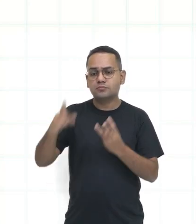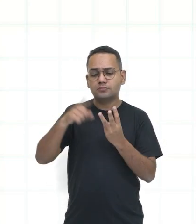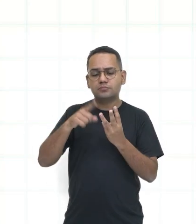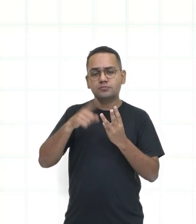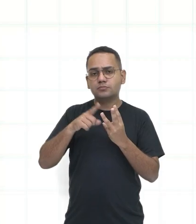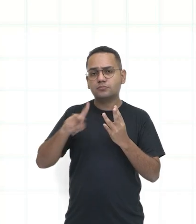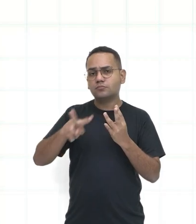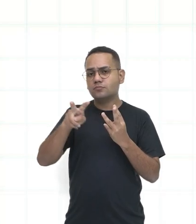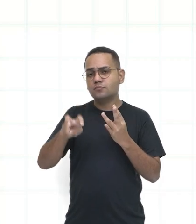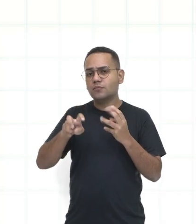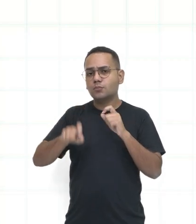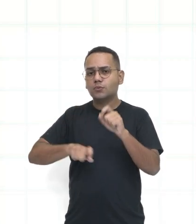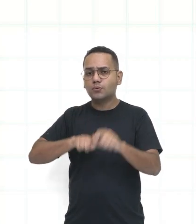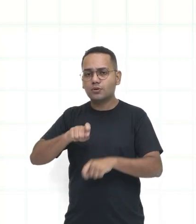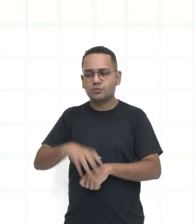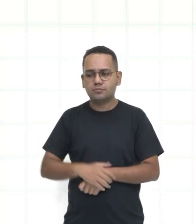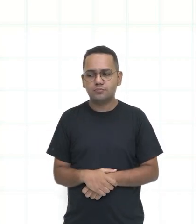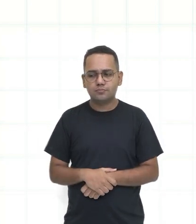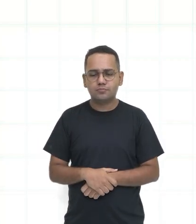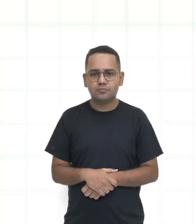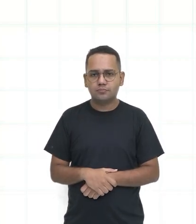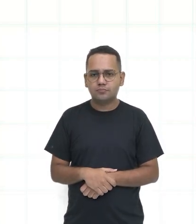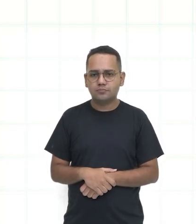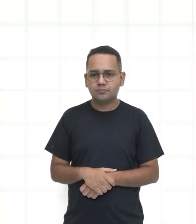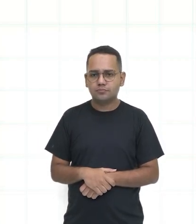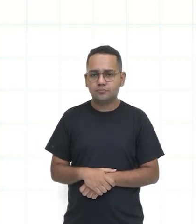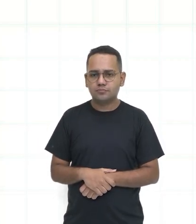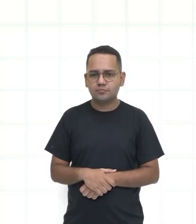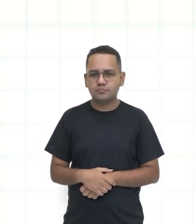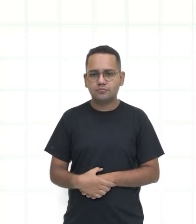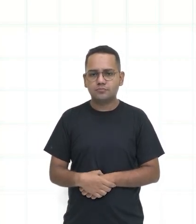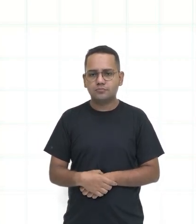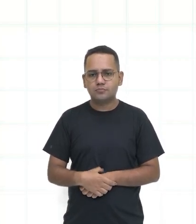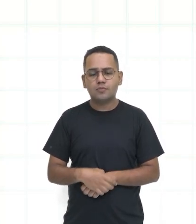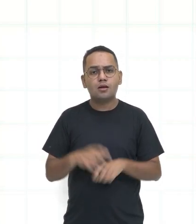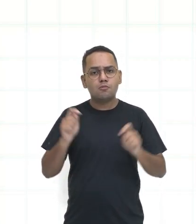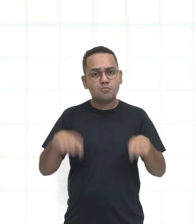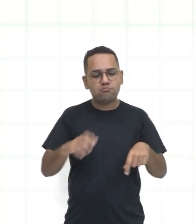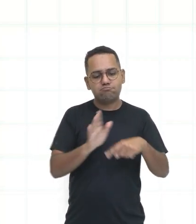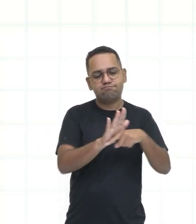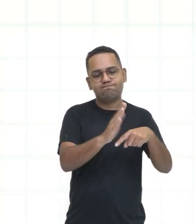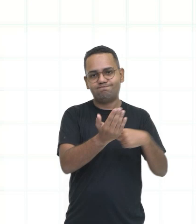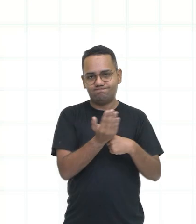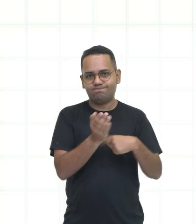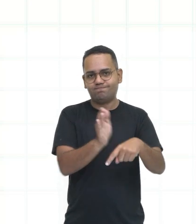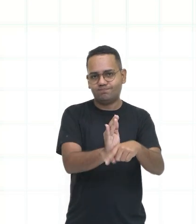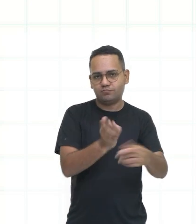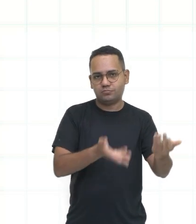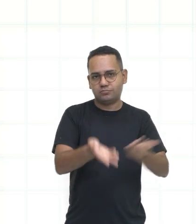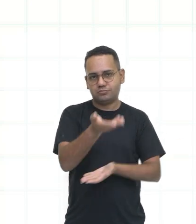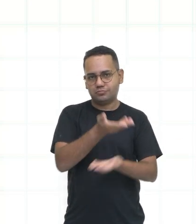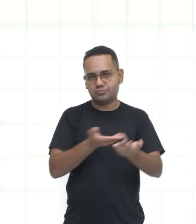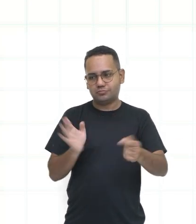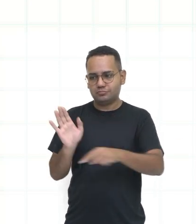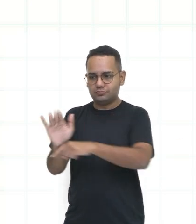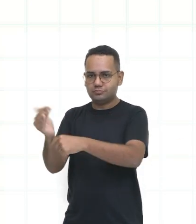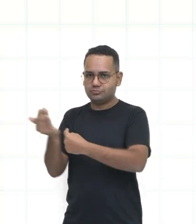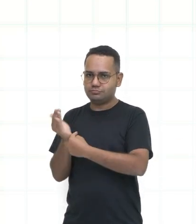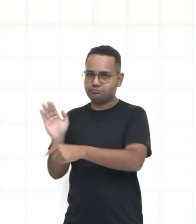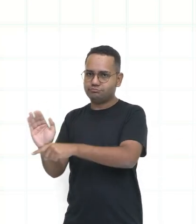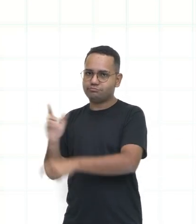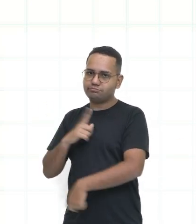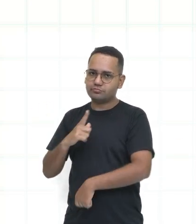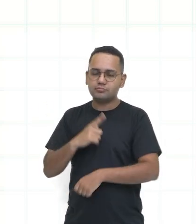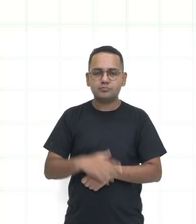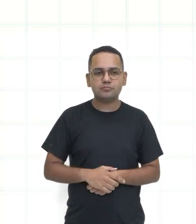né, desse pronome que vai indicar que uma ação é feita de maneira recíproca. Né? No caso, entre dois indivíduos,